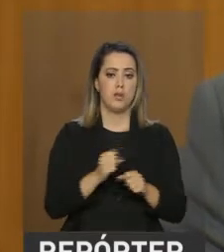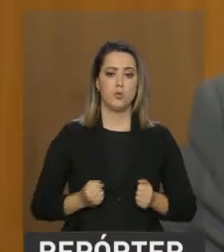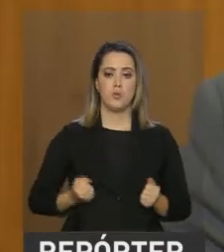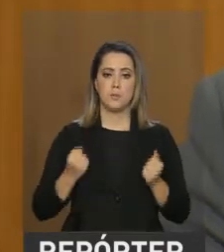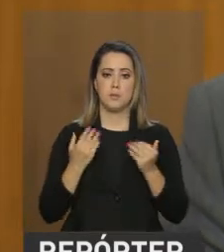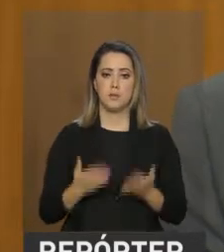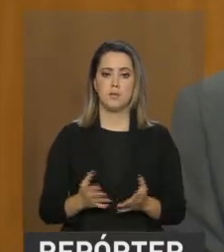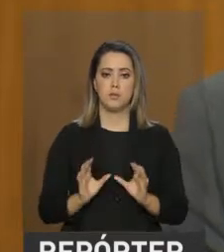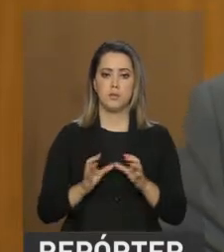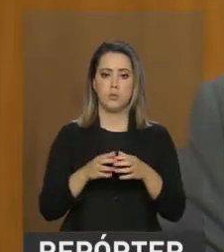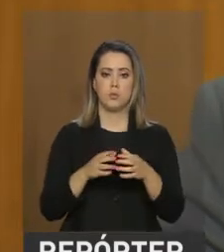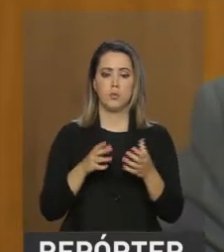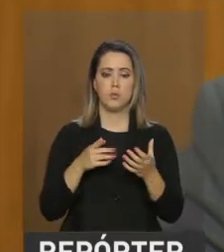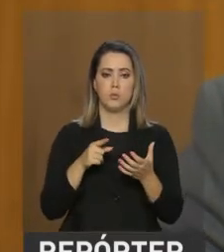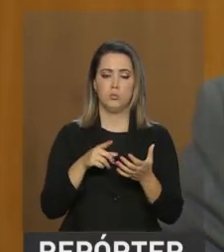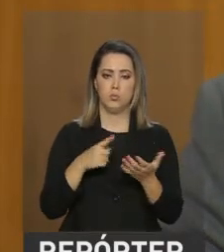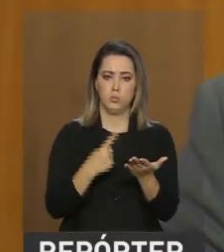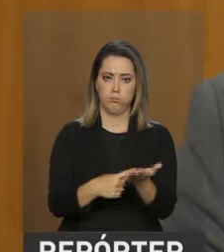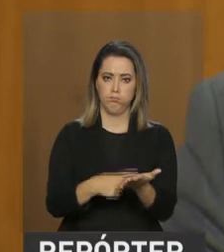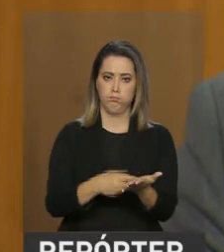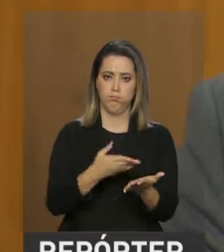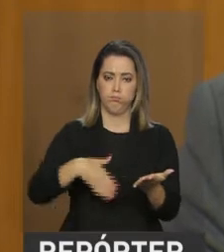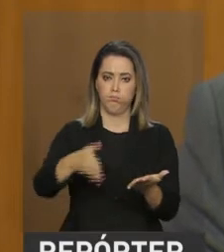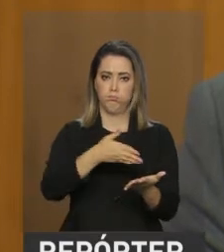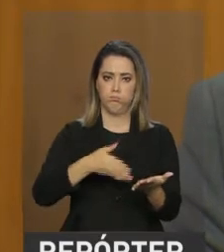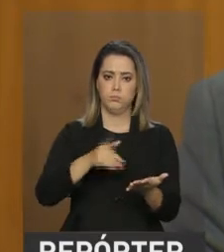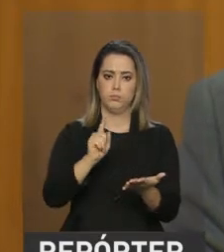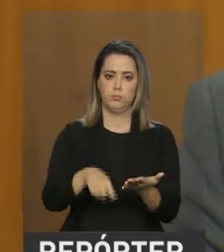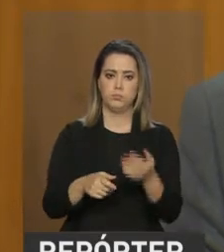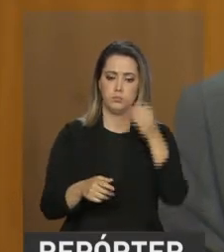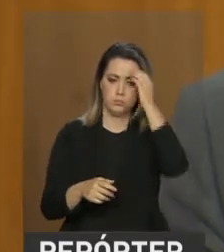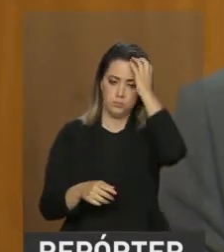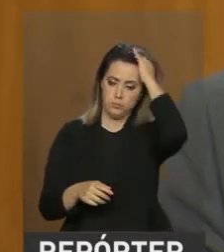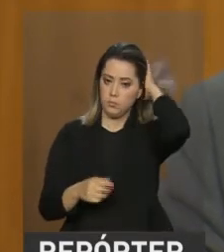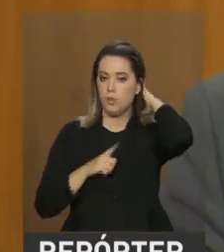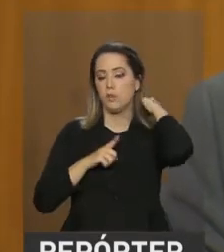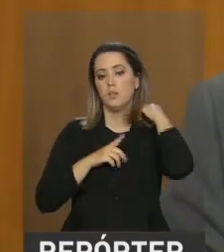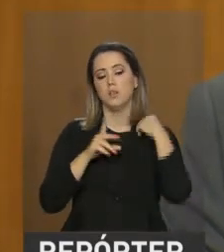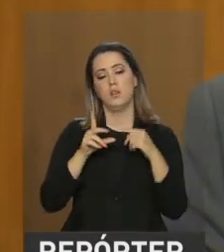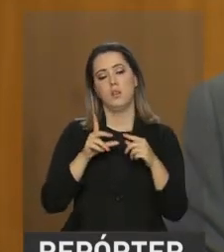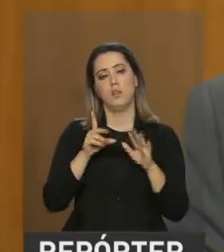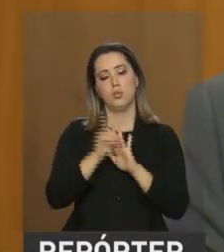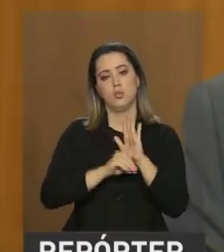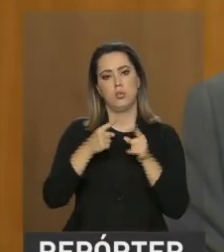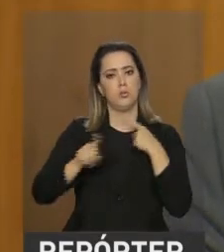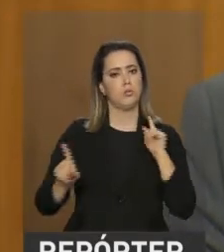da convenção coletiva com direito a oposição